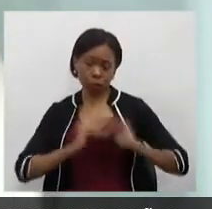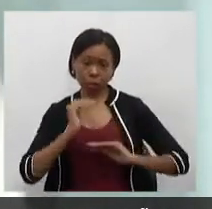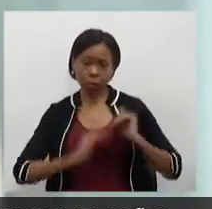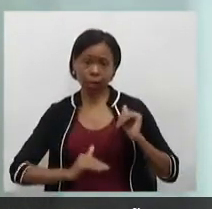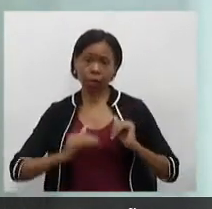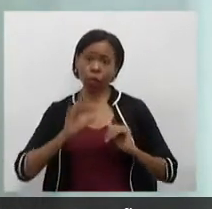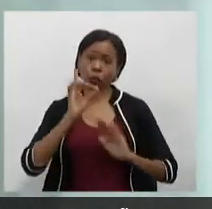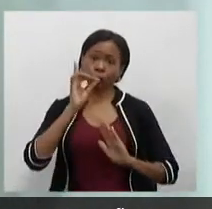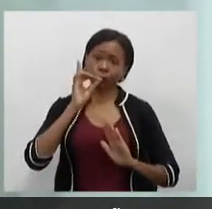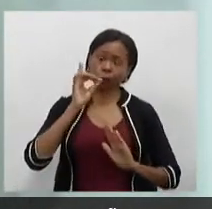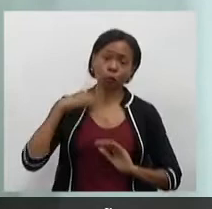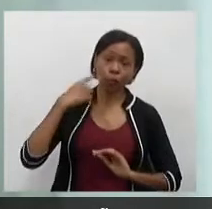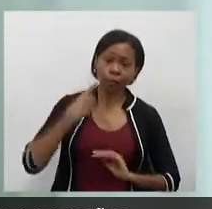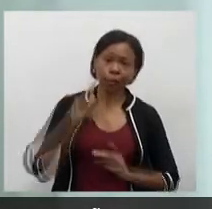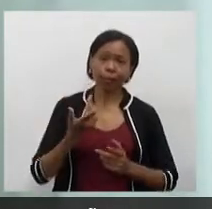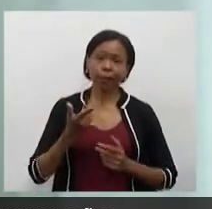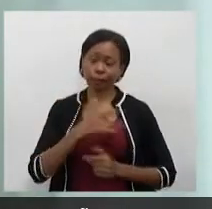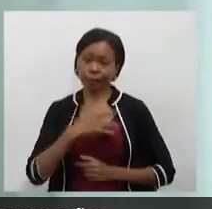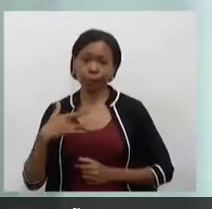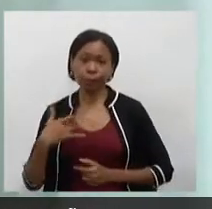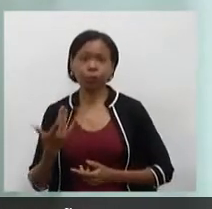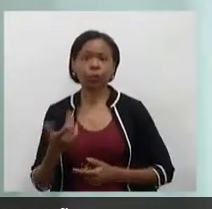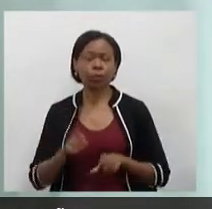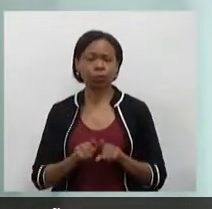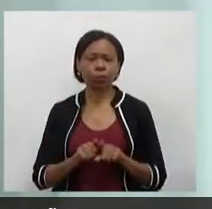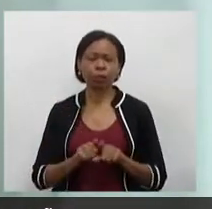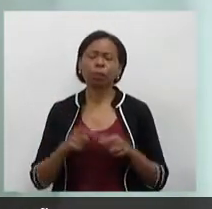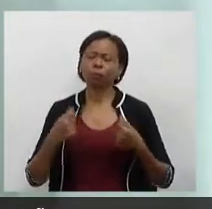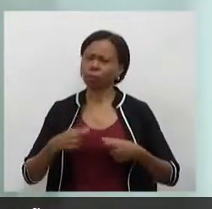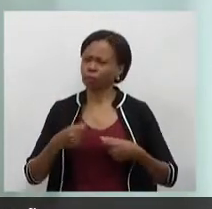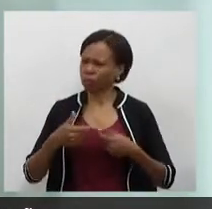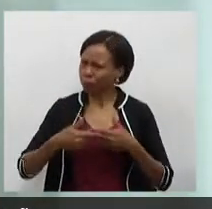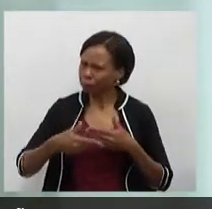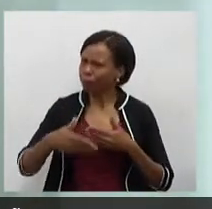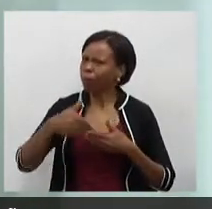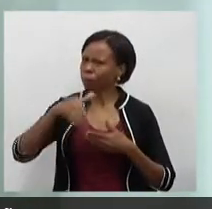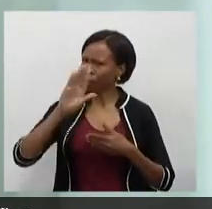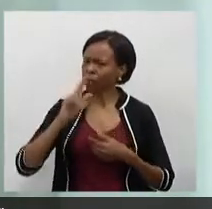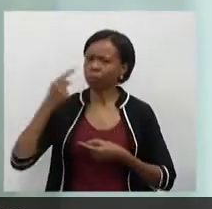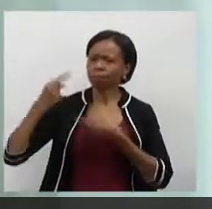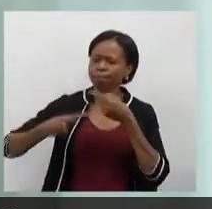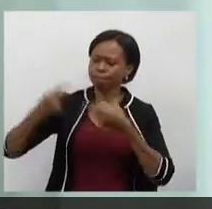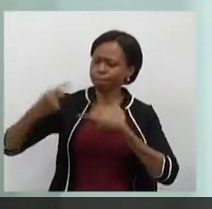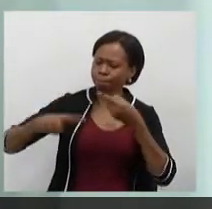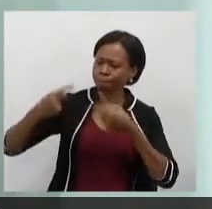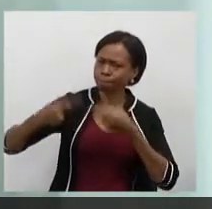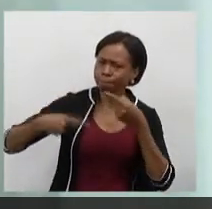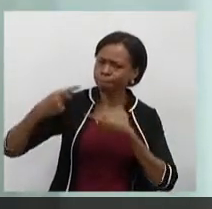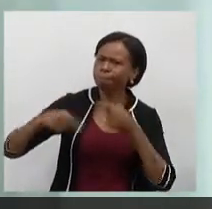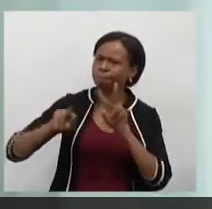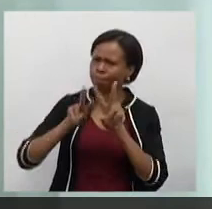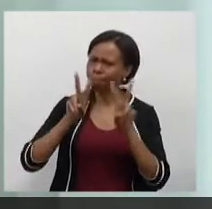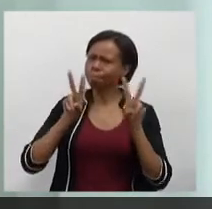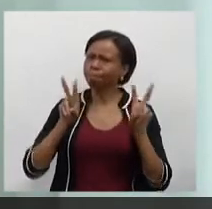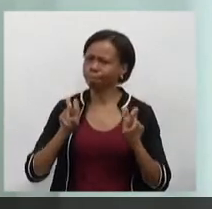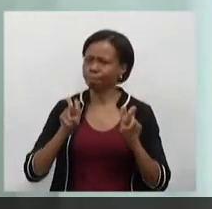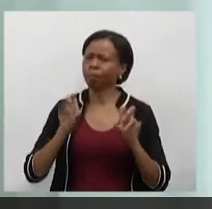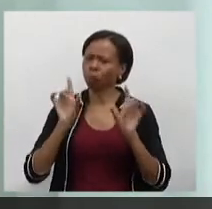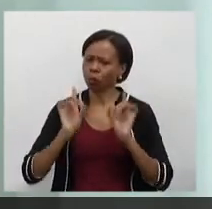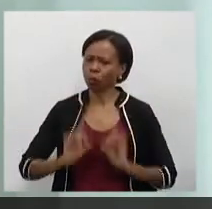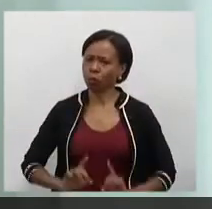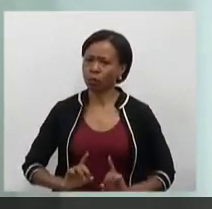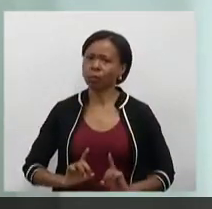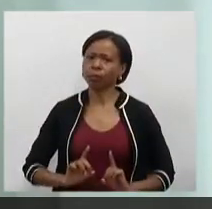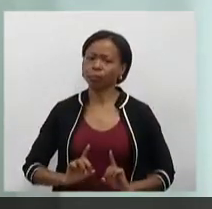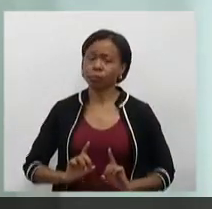difícil. Mas a gente precisa discutir mais isso, ter mais abertura para nós estarmos nesses espaços